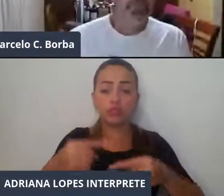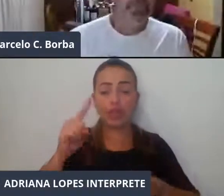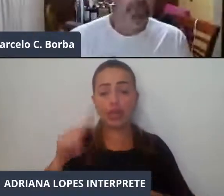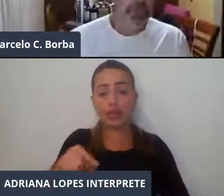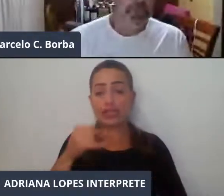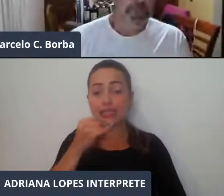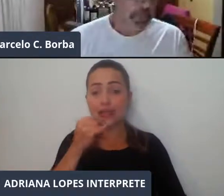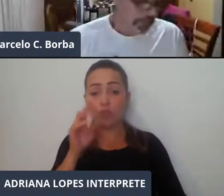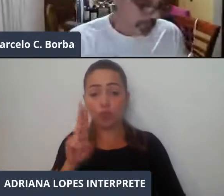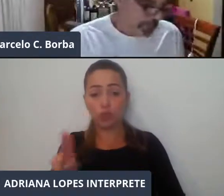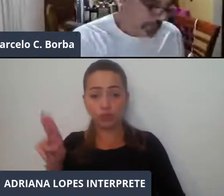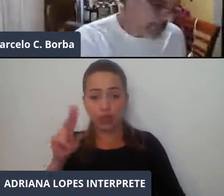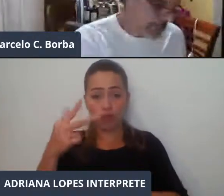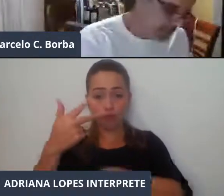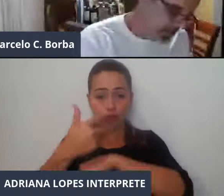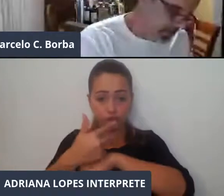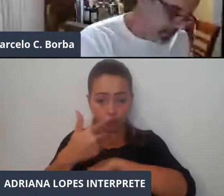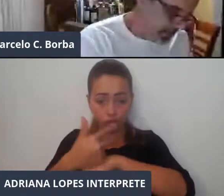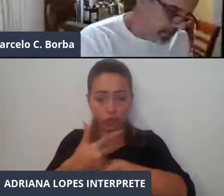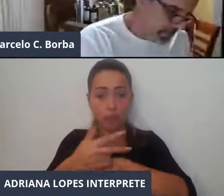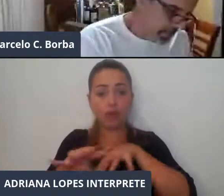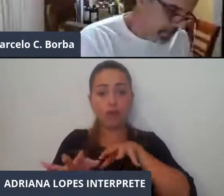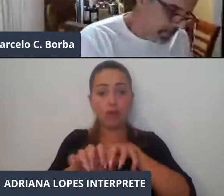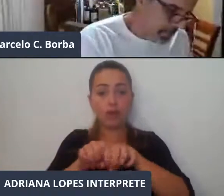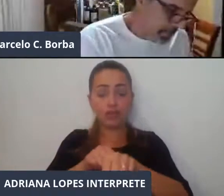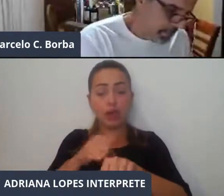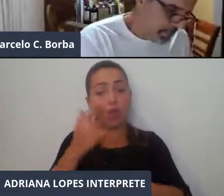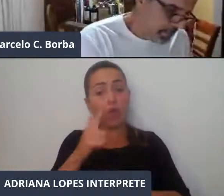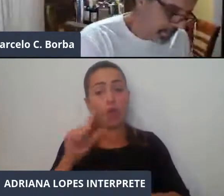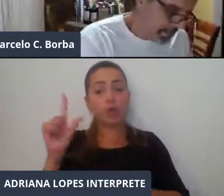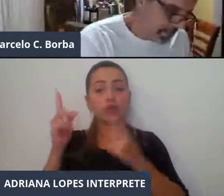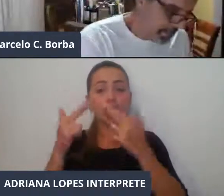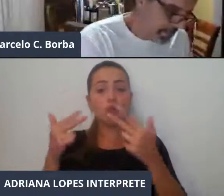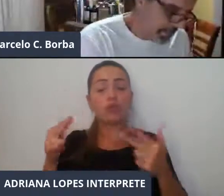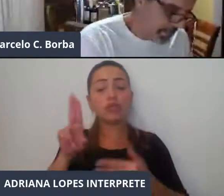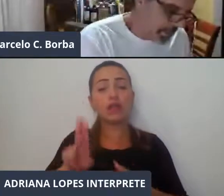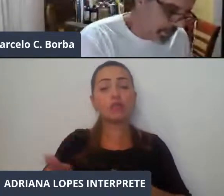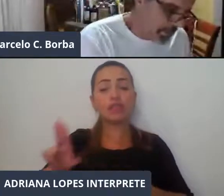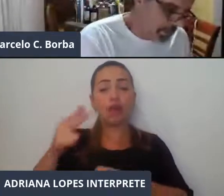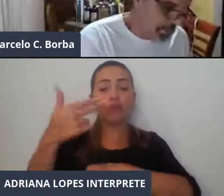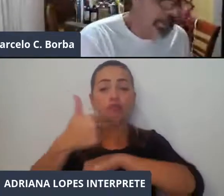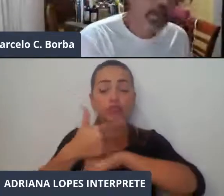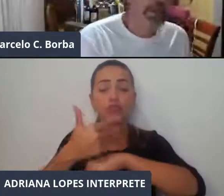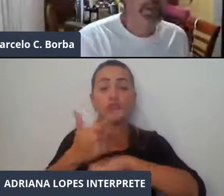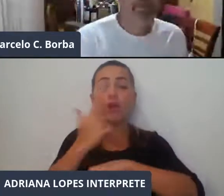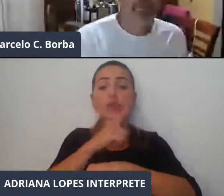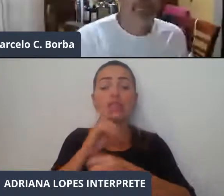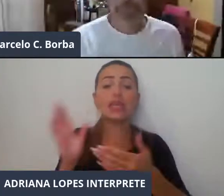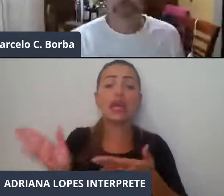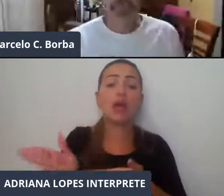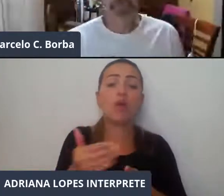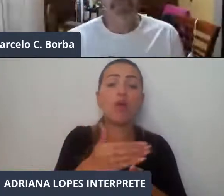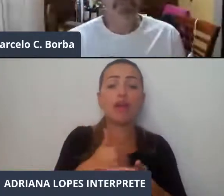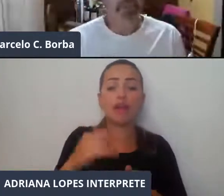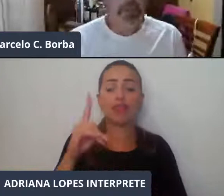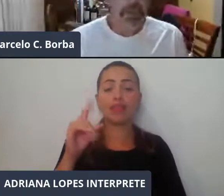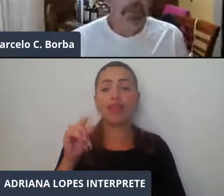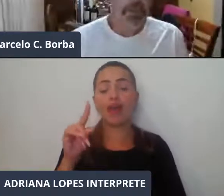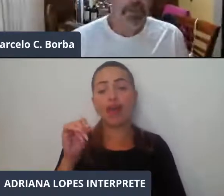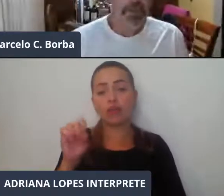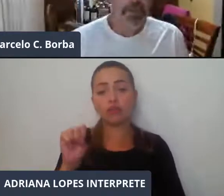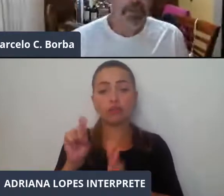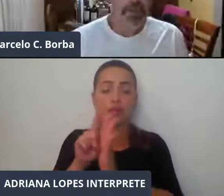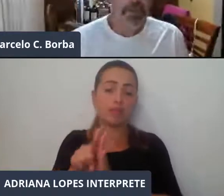usar o vídeo como uma ferramenta para formação. Outra coisa você usar o vídeo para recolha de dados para uma pesquisa. São dois